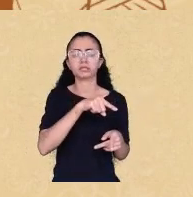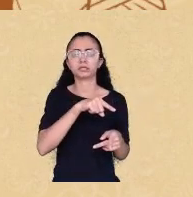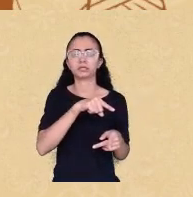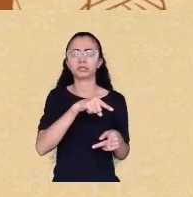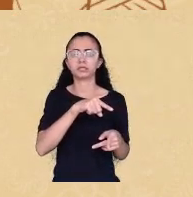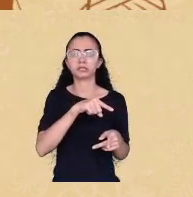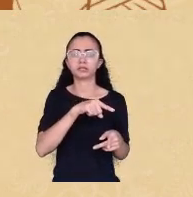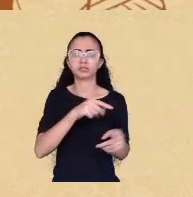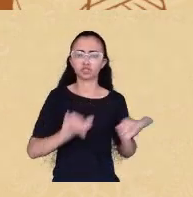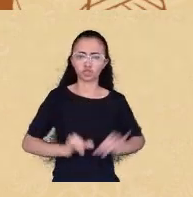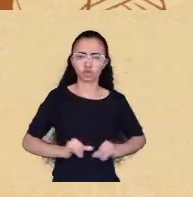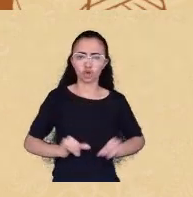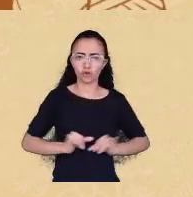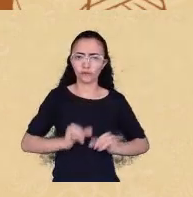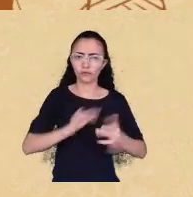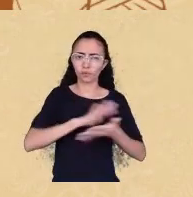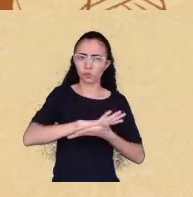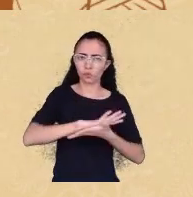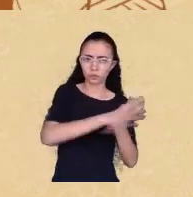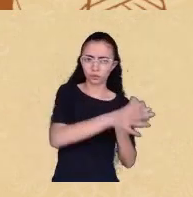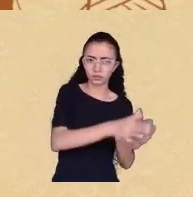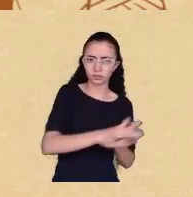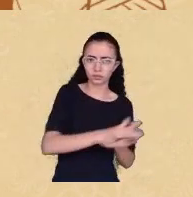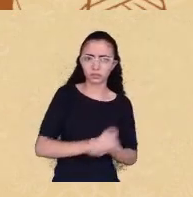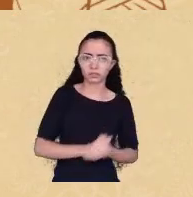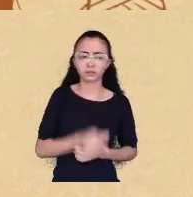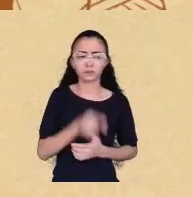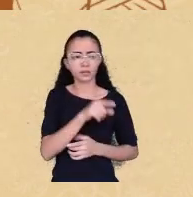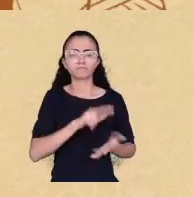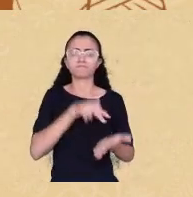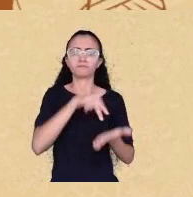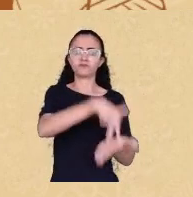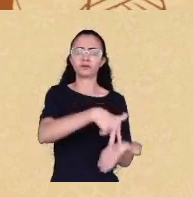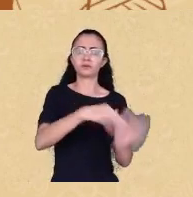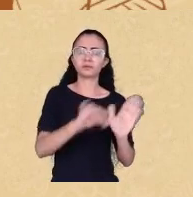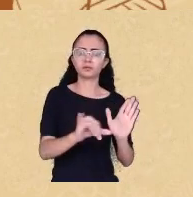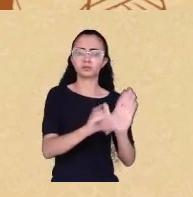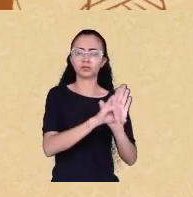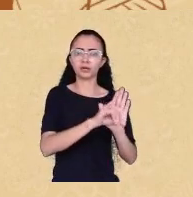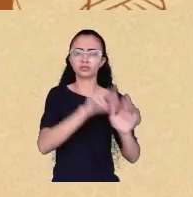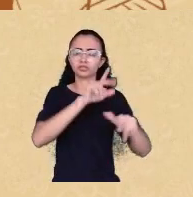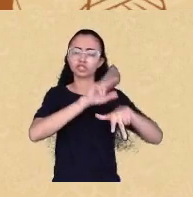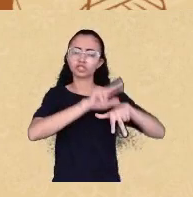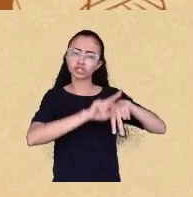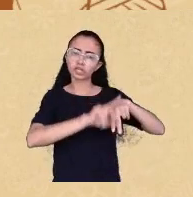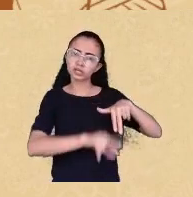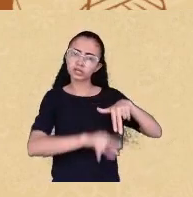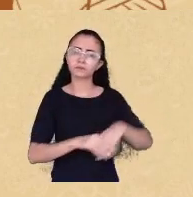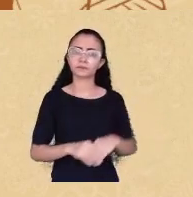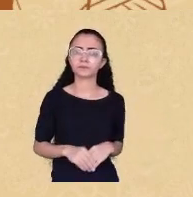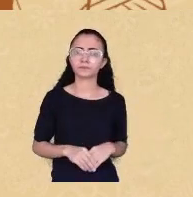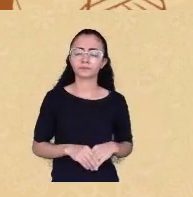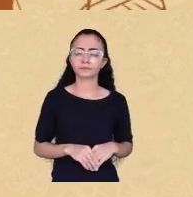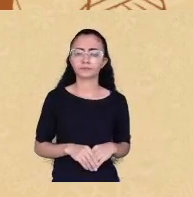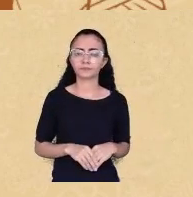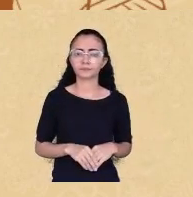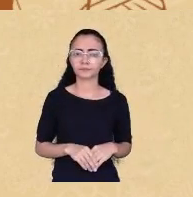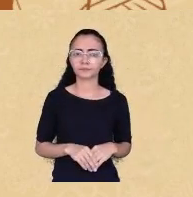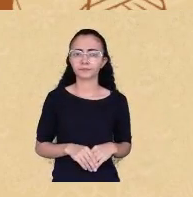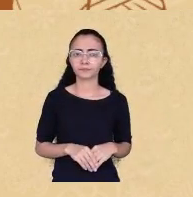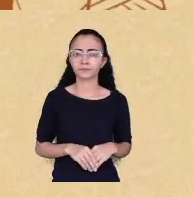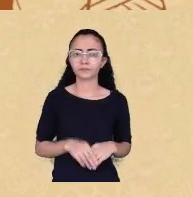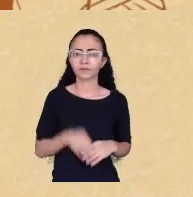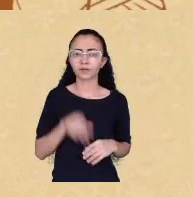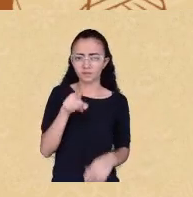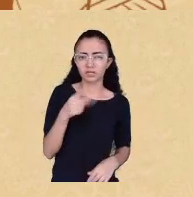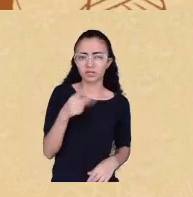manter firme a sua identidade de gênero, de orientação, enfim. Você acha que tem nexo